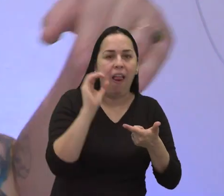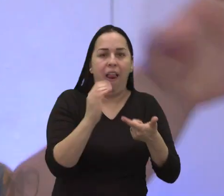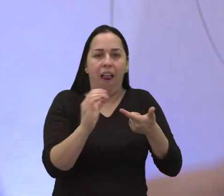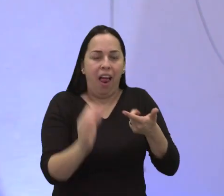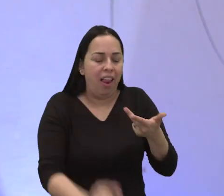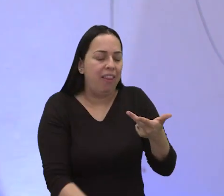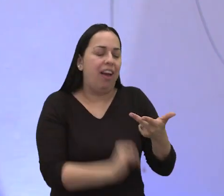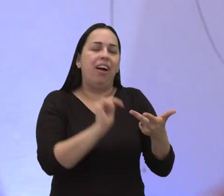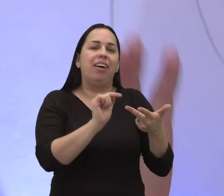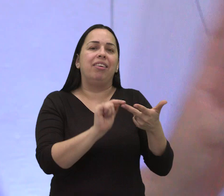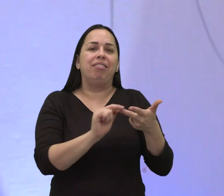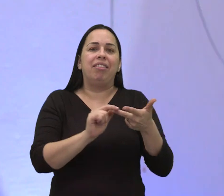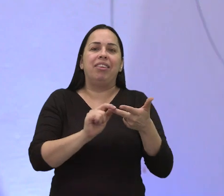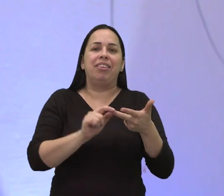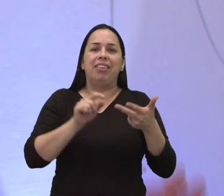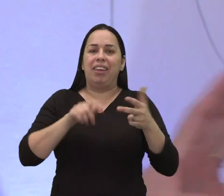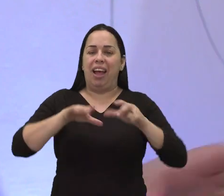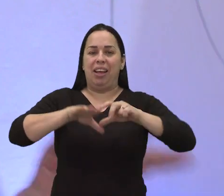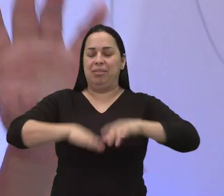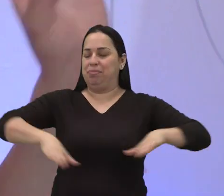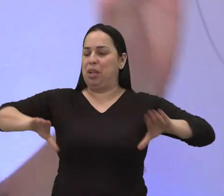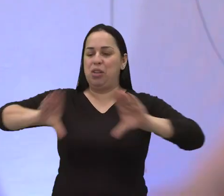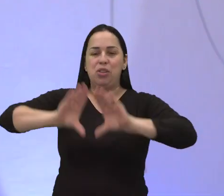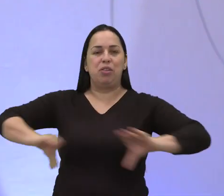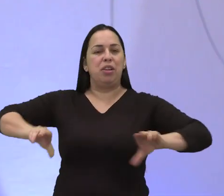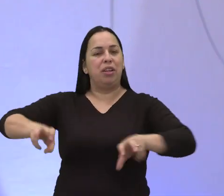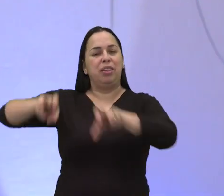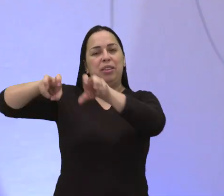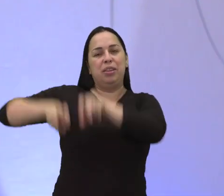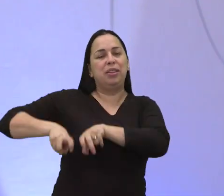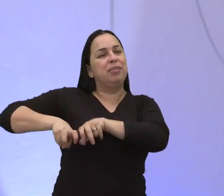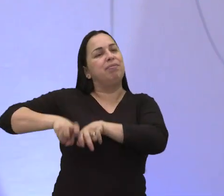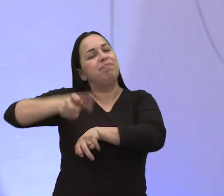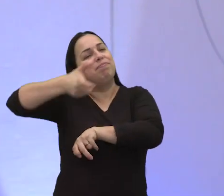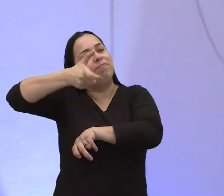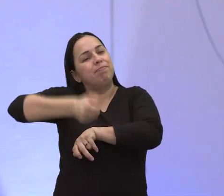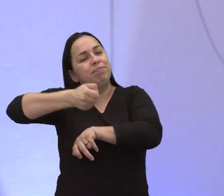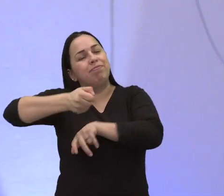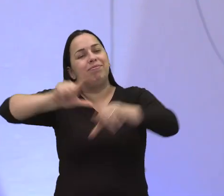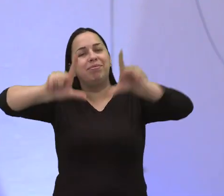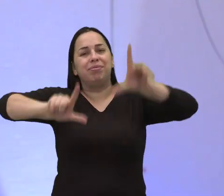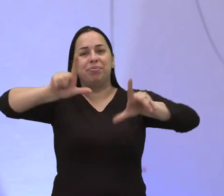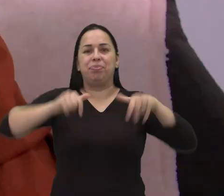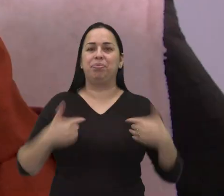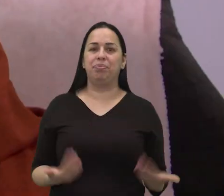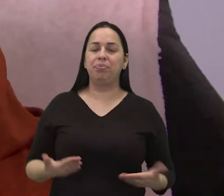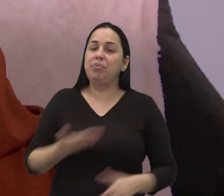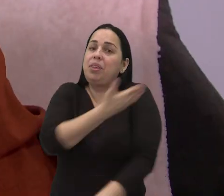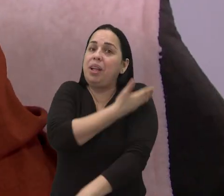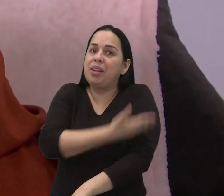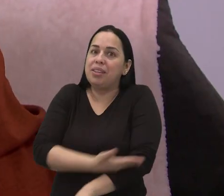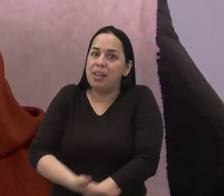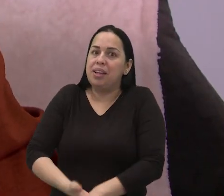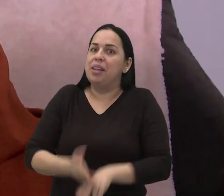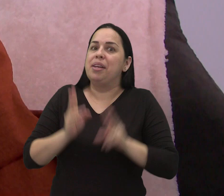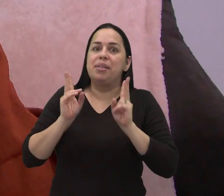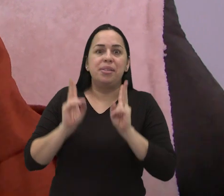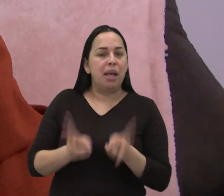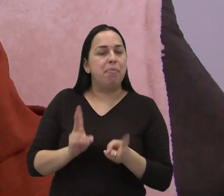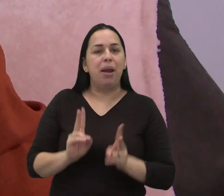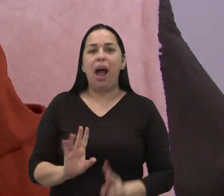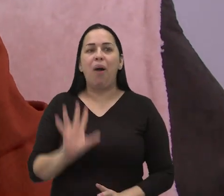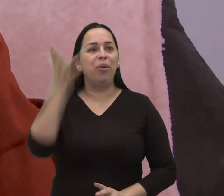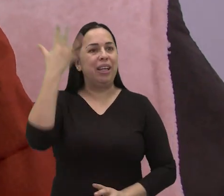refrigerante, monto o sofá, coloco um filme que a gente escolhe juntas e a gente vê isso. Esse hábito é cada vez